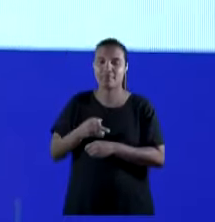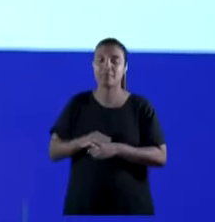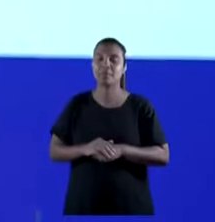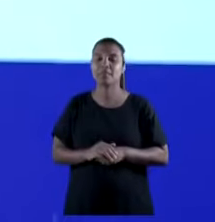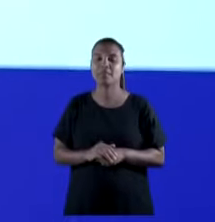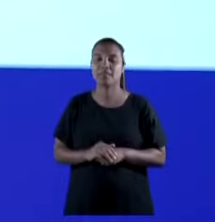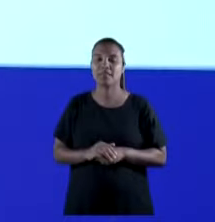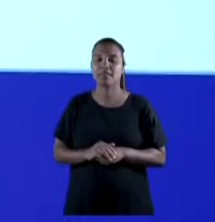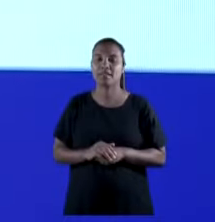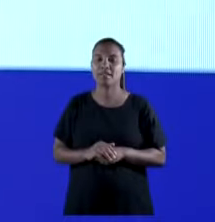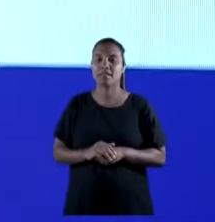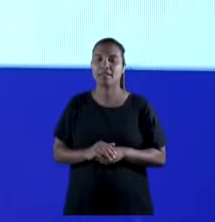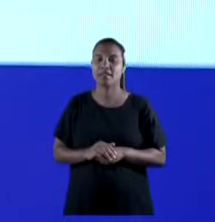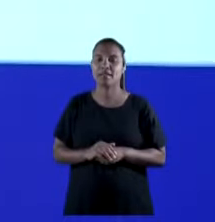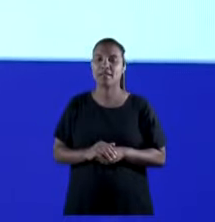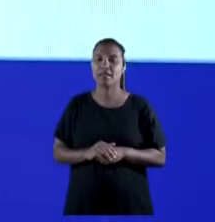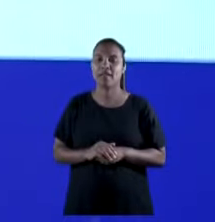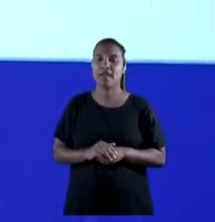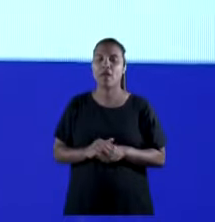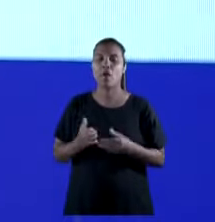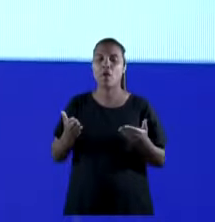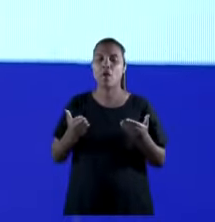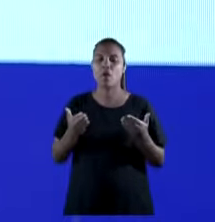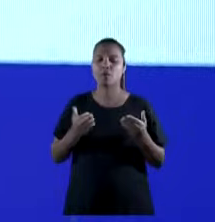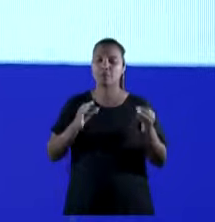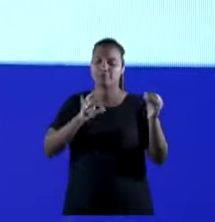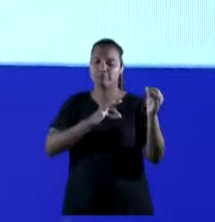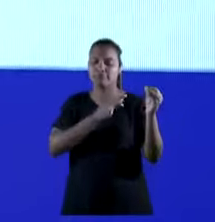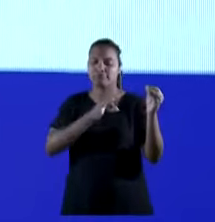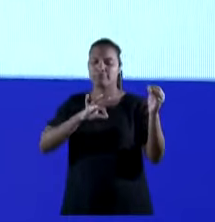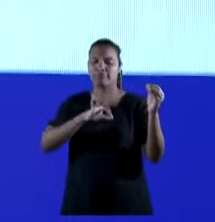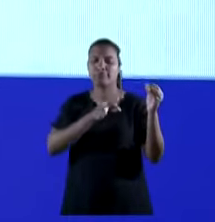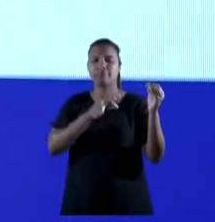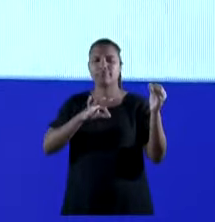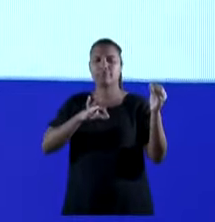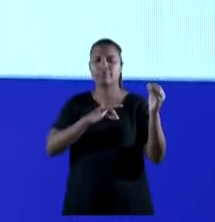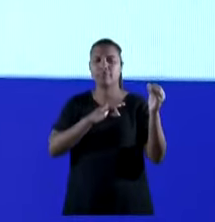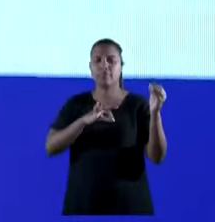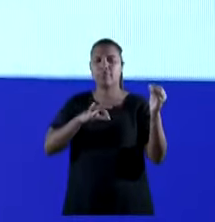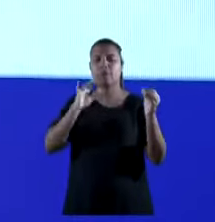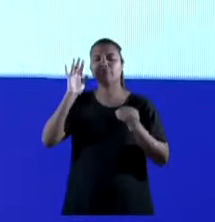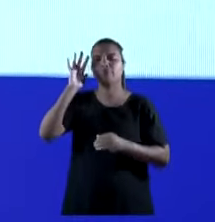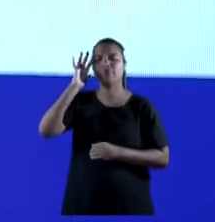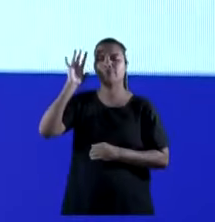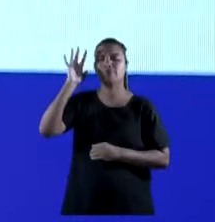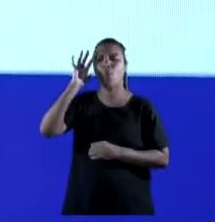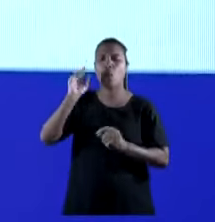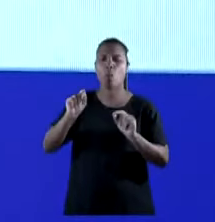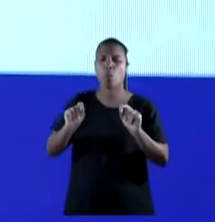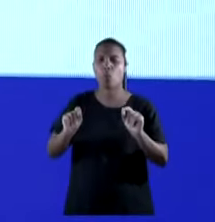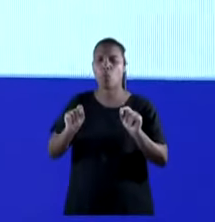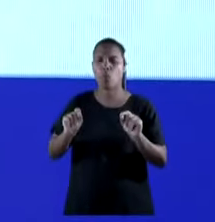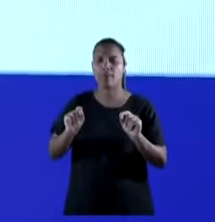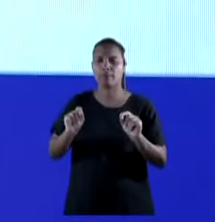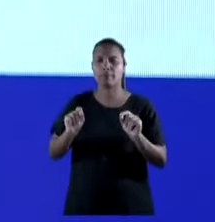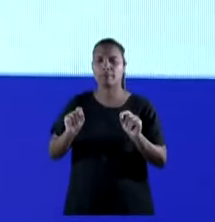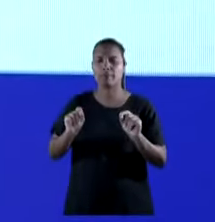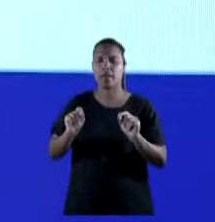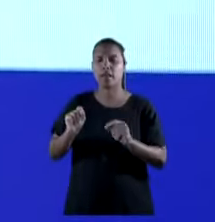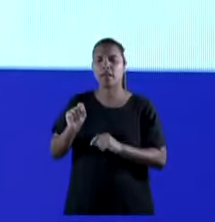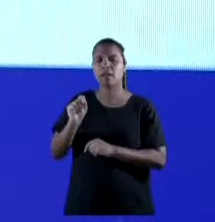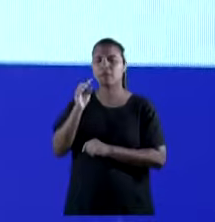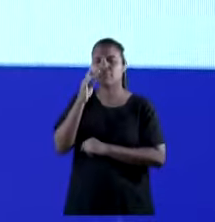A apresentação da Orquestra de Heliópolis nos convida a refletir sobre um tema que, na minha visão,